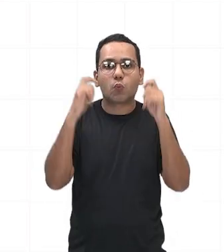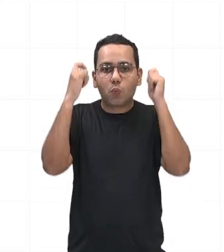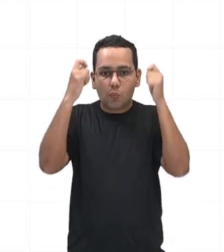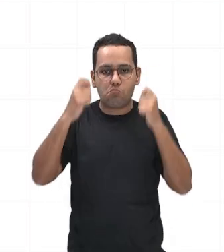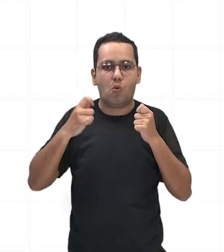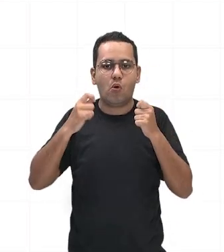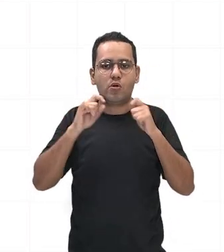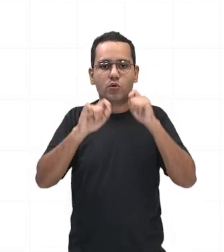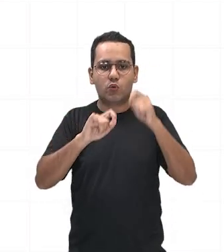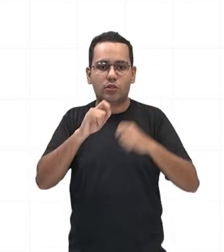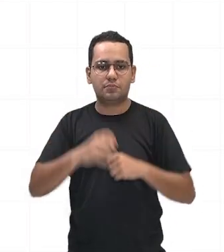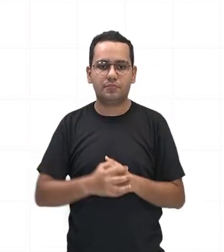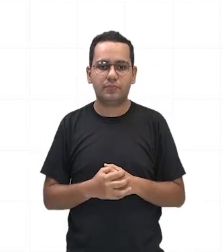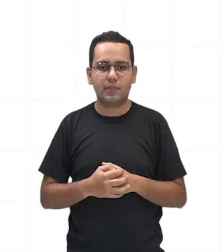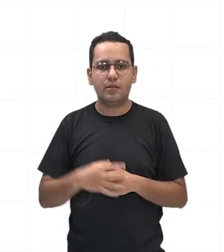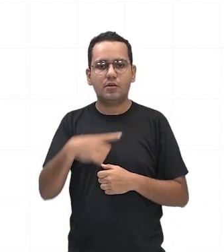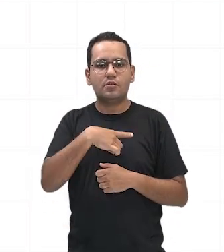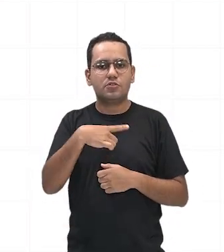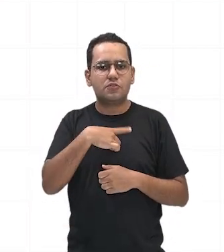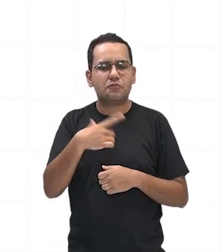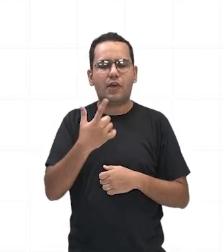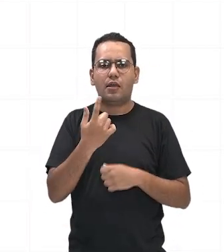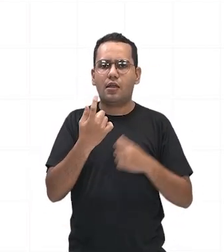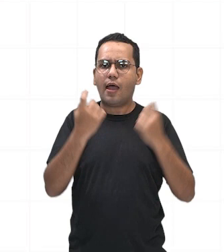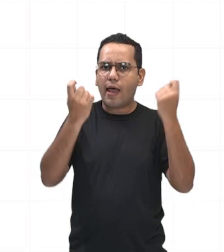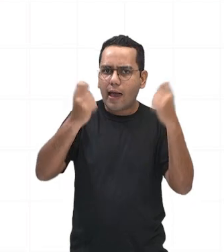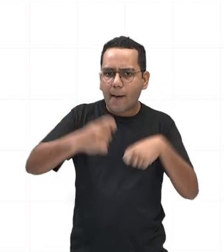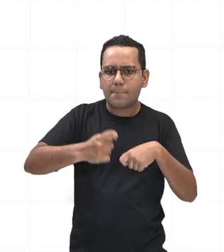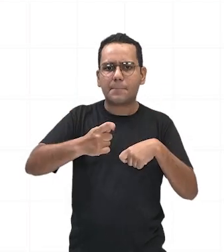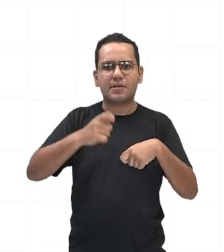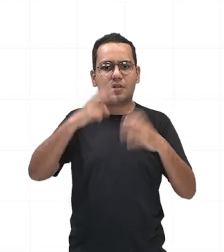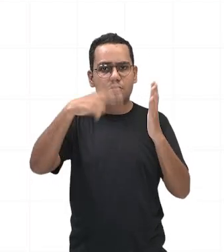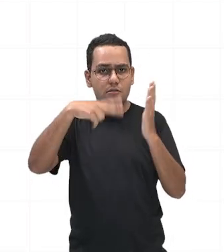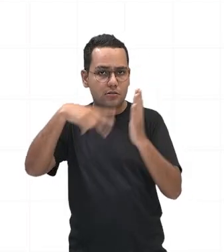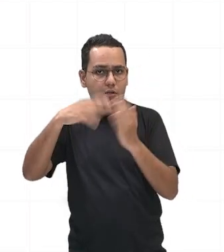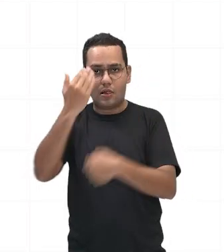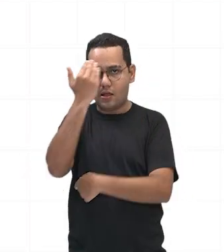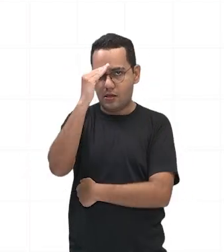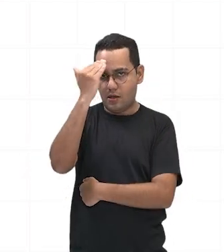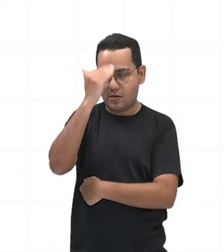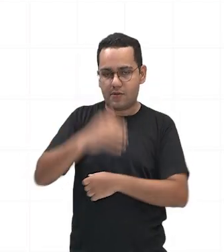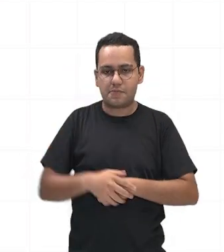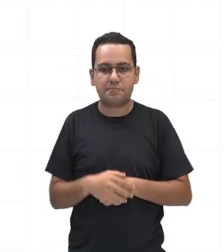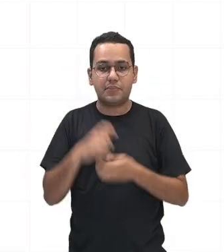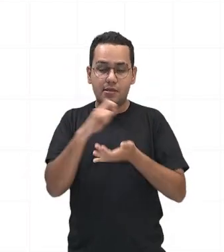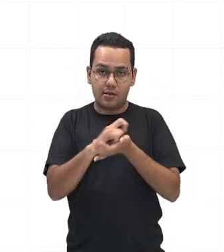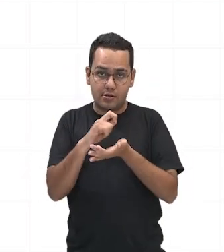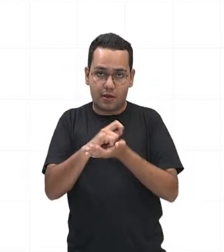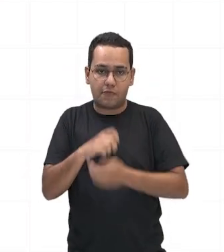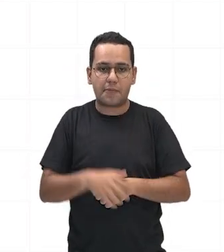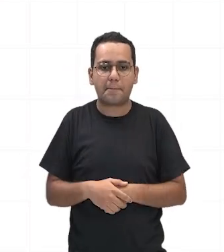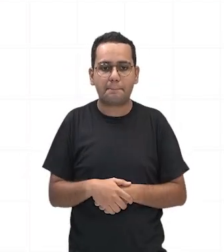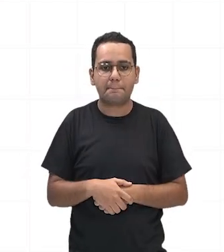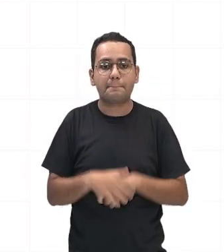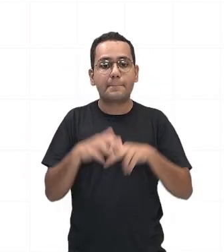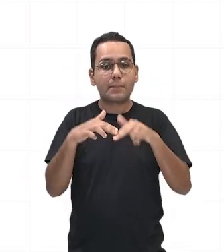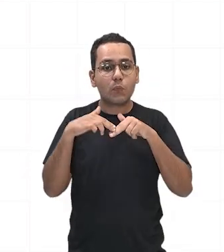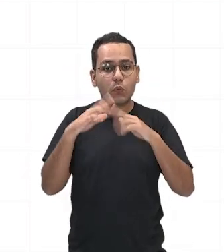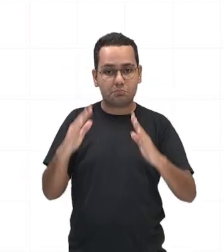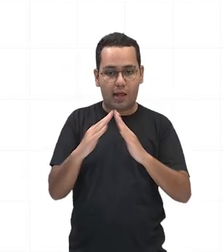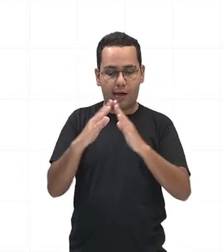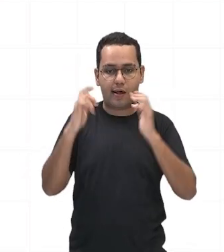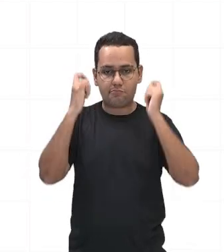simplesmente preservar a capacidade de ler e escrever. Os mosteiros e as escolas monásticas tornaram-se não apenas